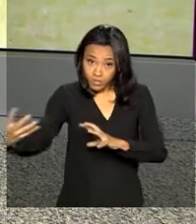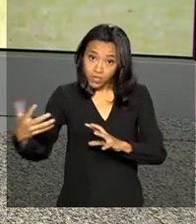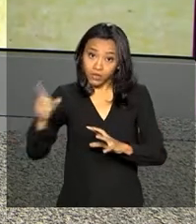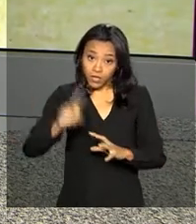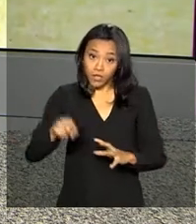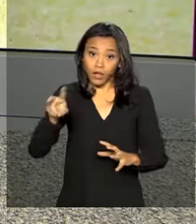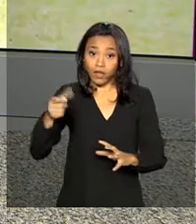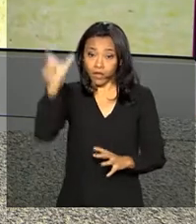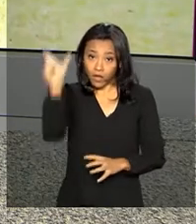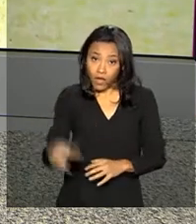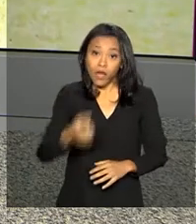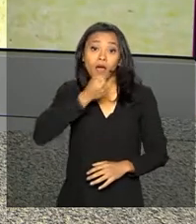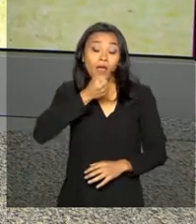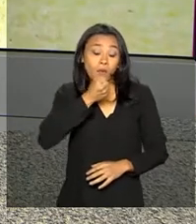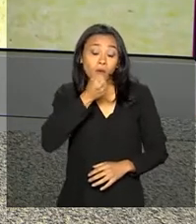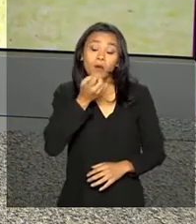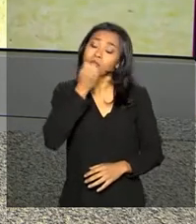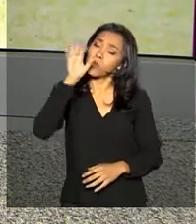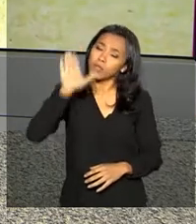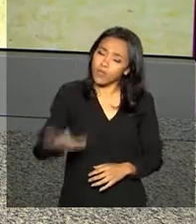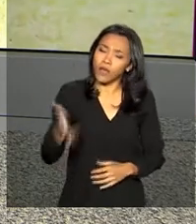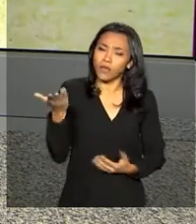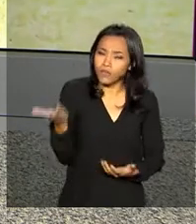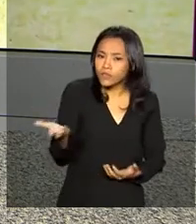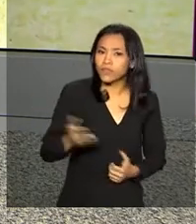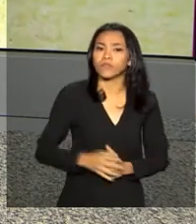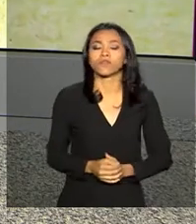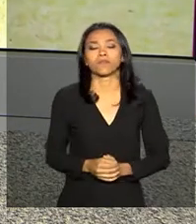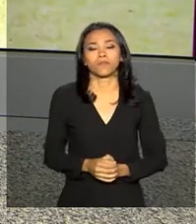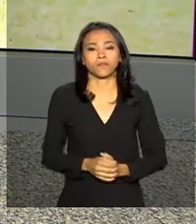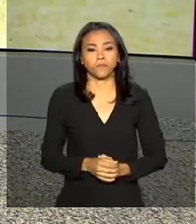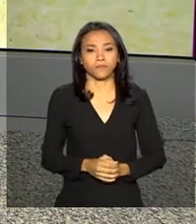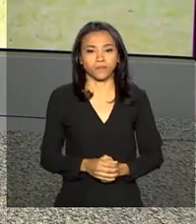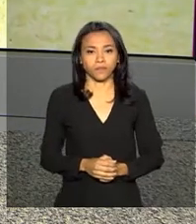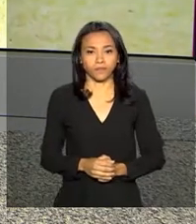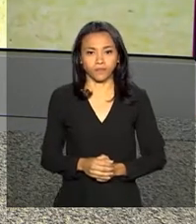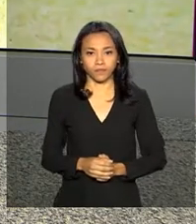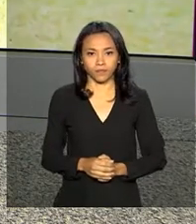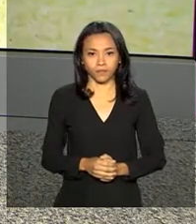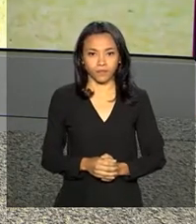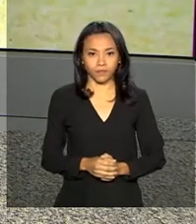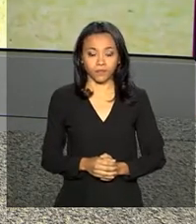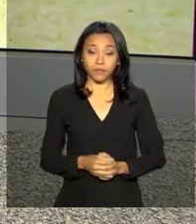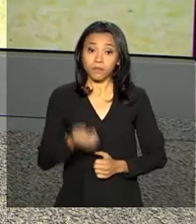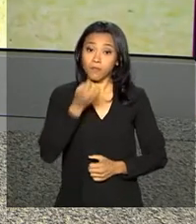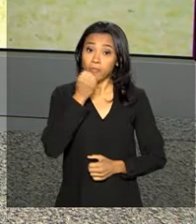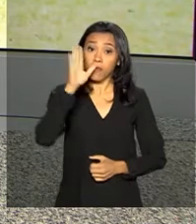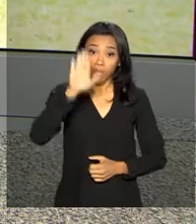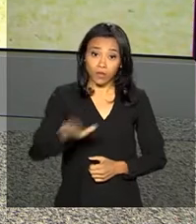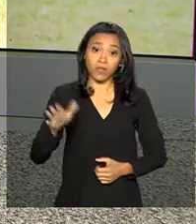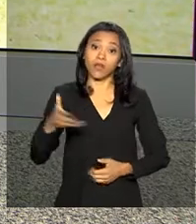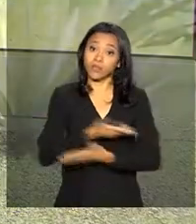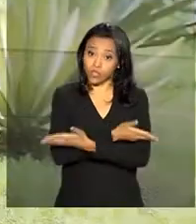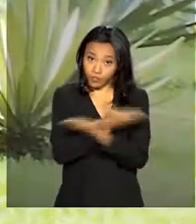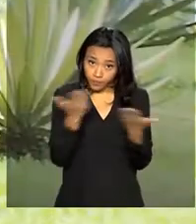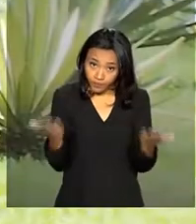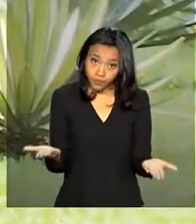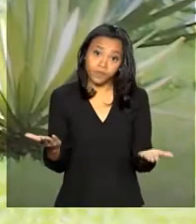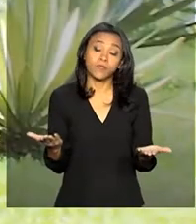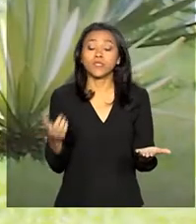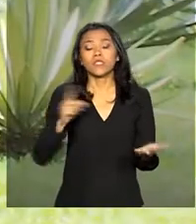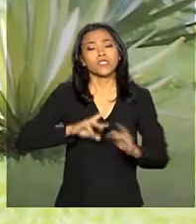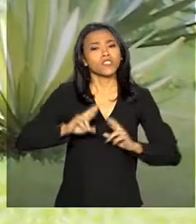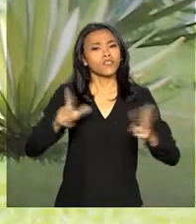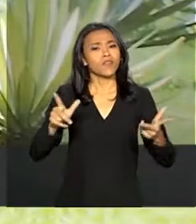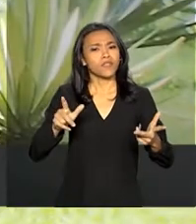márcia fernandes olá márcia boa tarde pra você boa tarde renato boa tarde a todos olha diferente